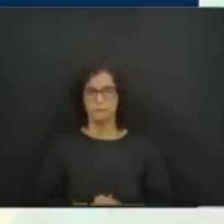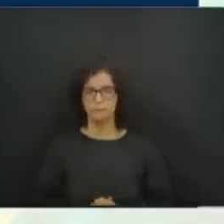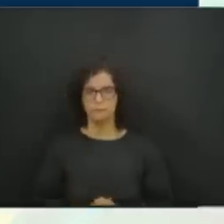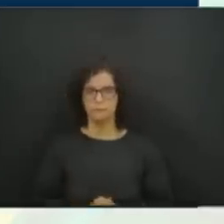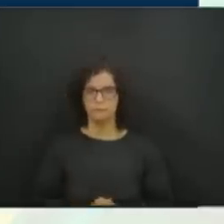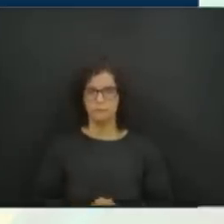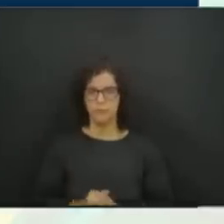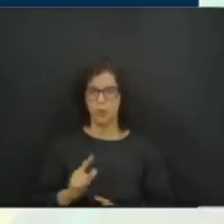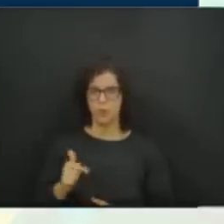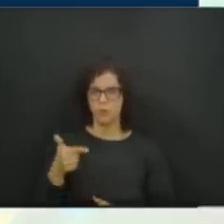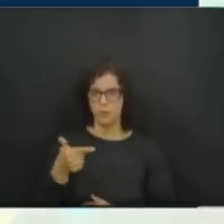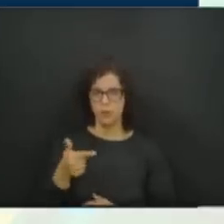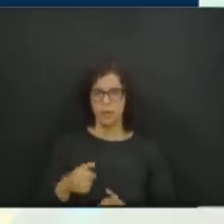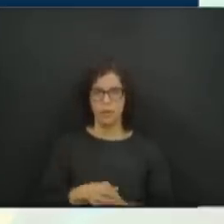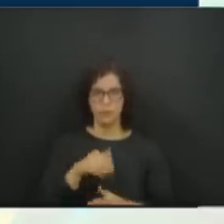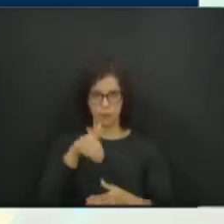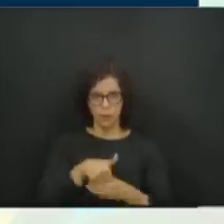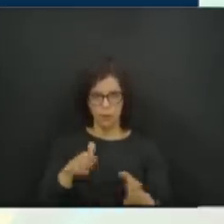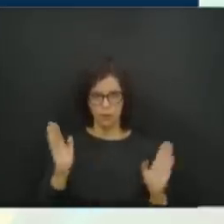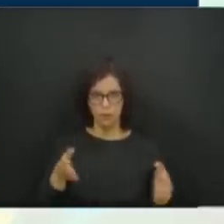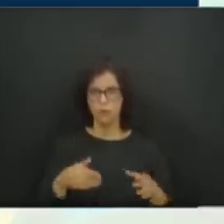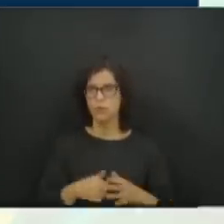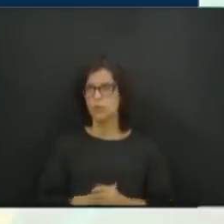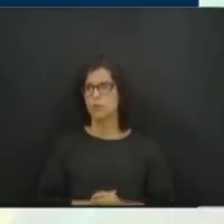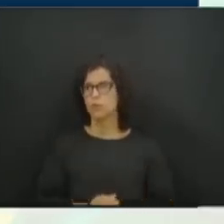deputado guerra voltou